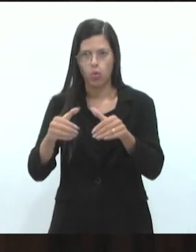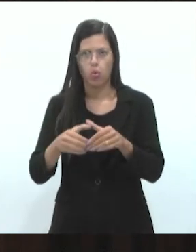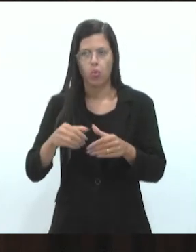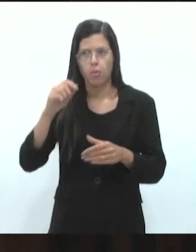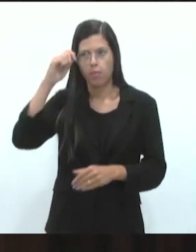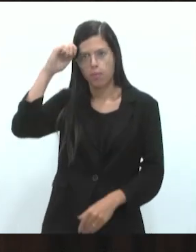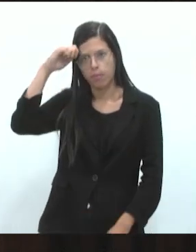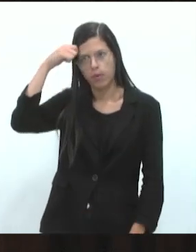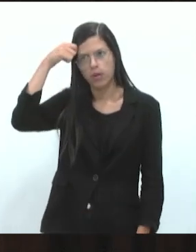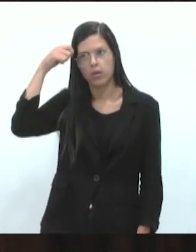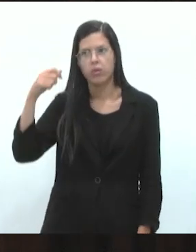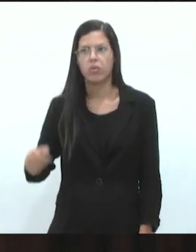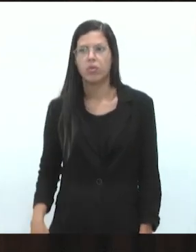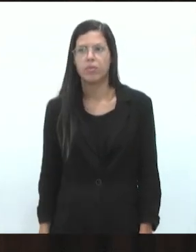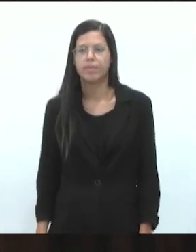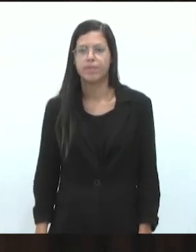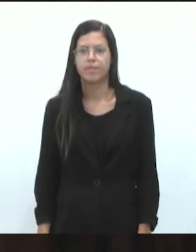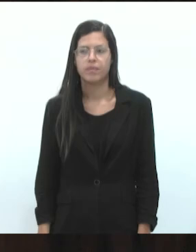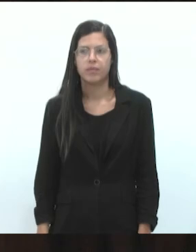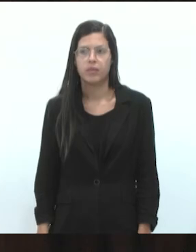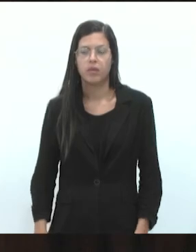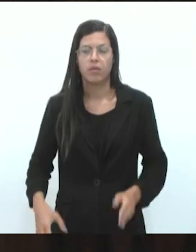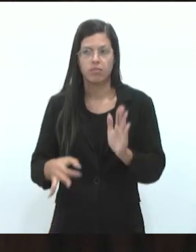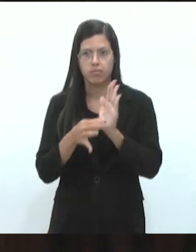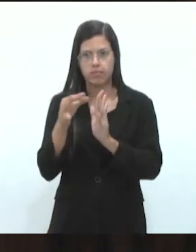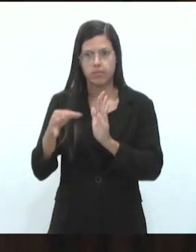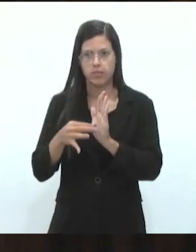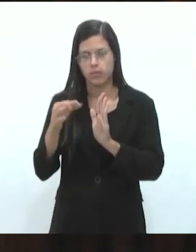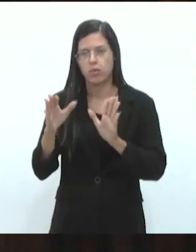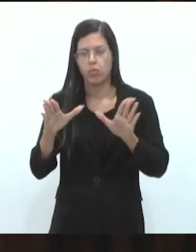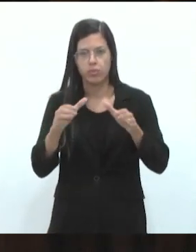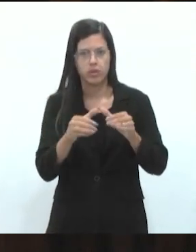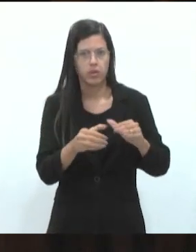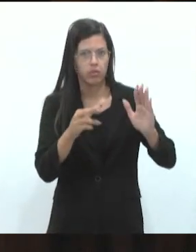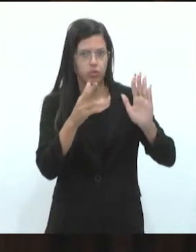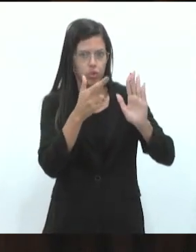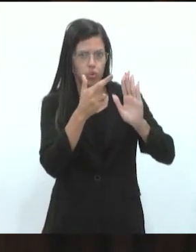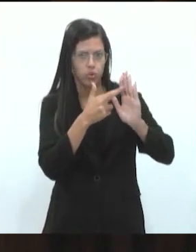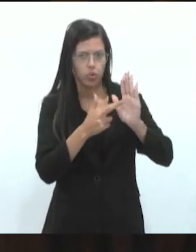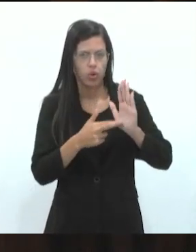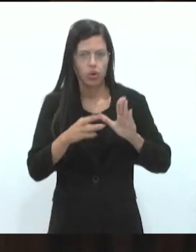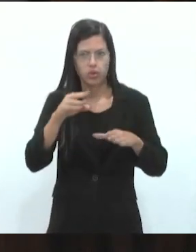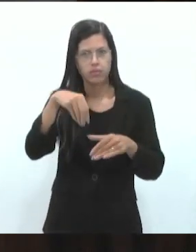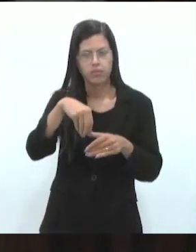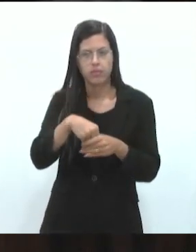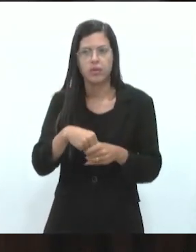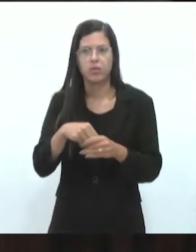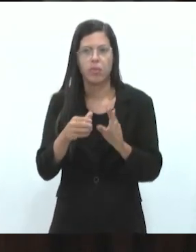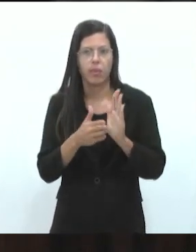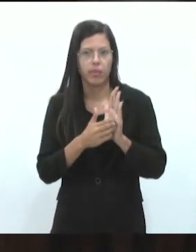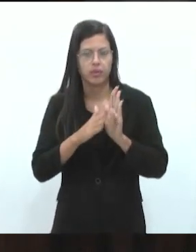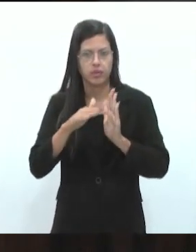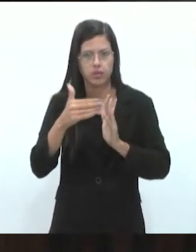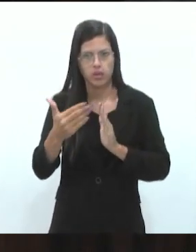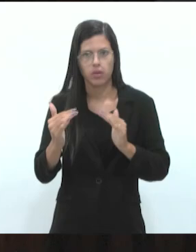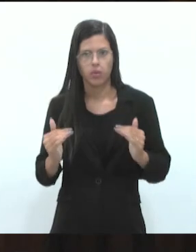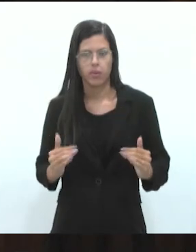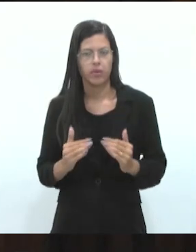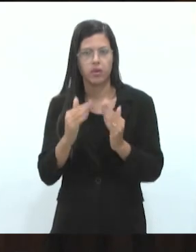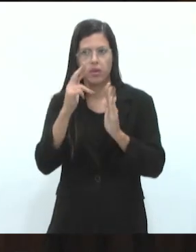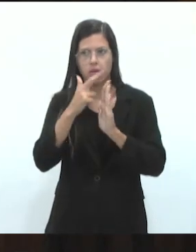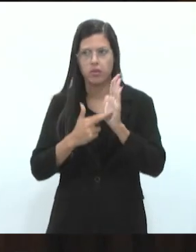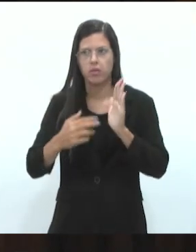Baobab. Parecer da comissão. De normas internas e proposições externas, favorável.